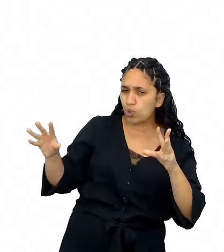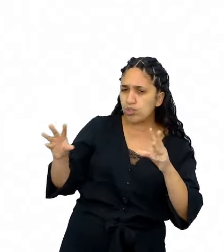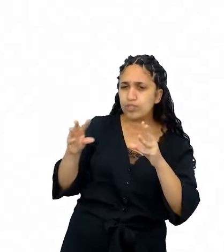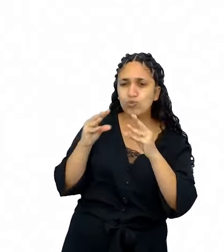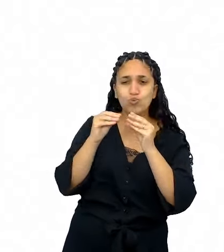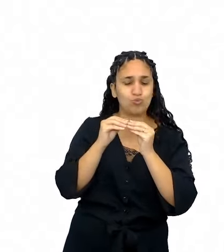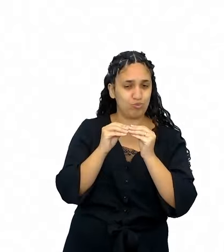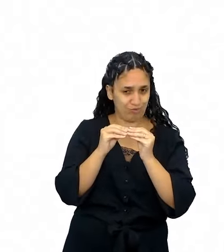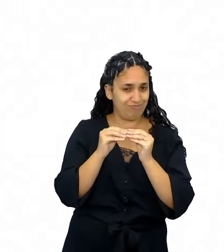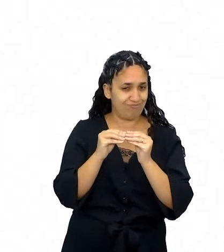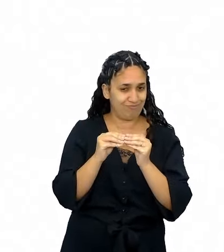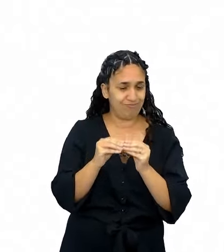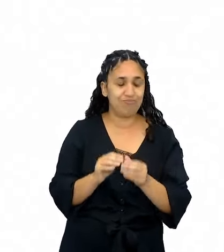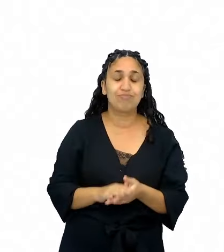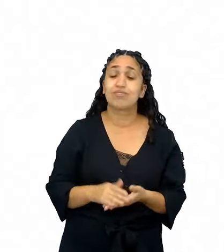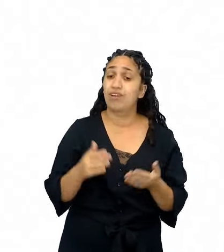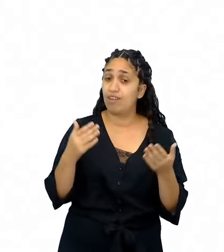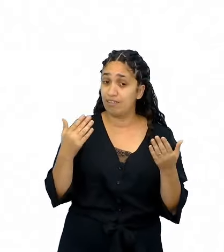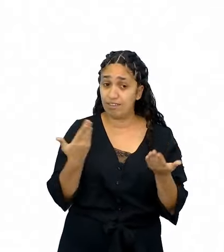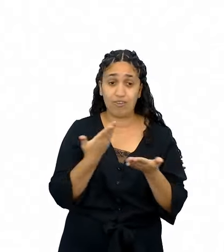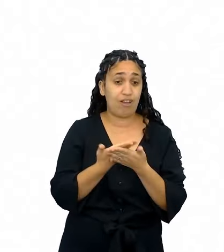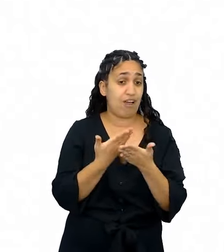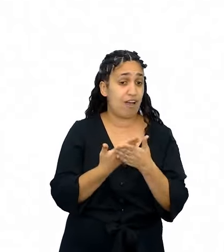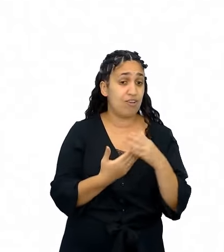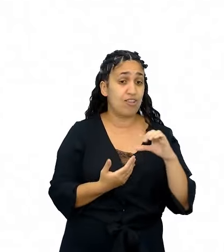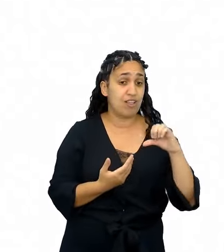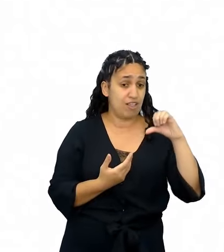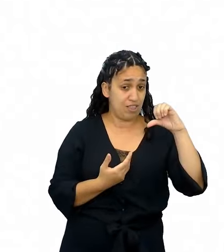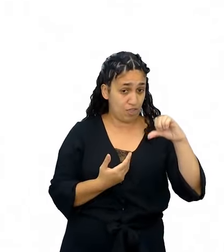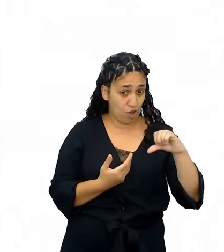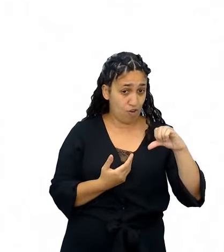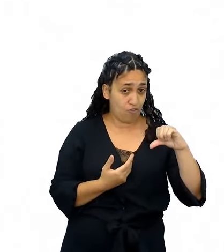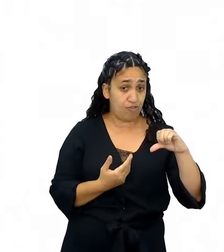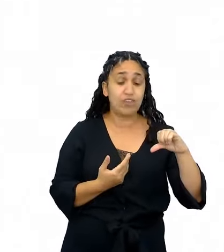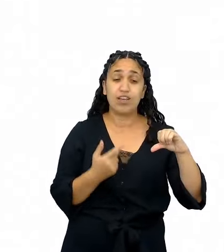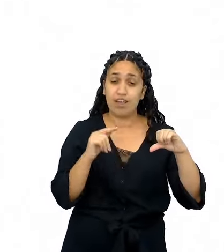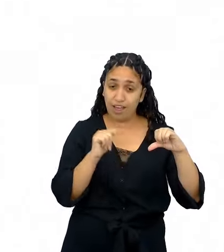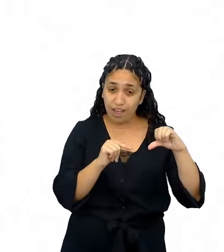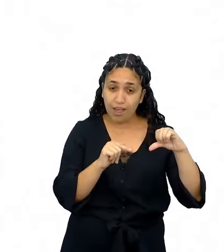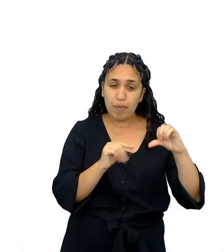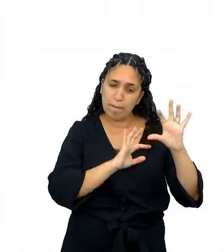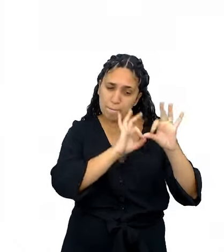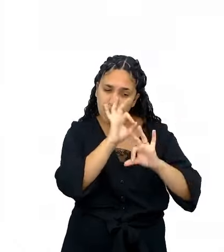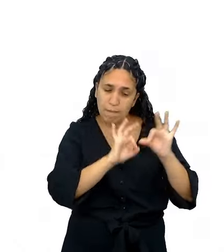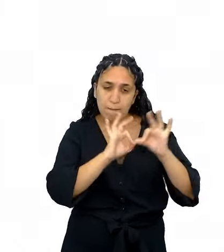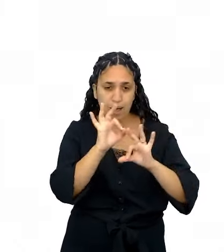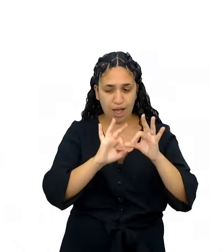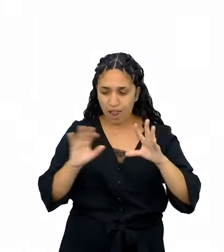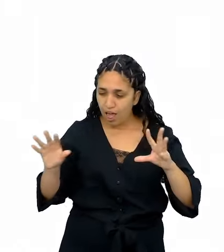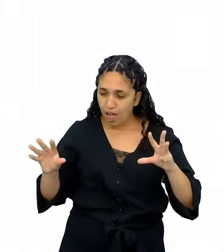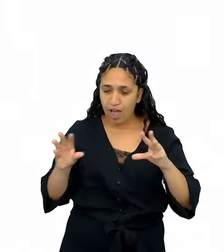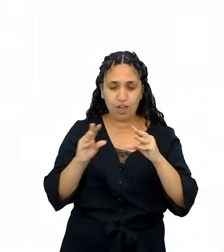resumo. Além de circular pela sala para apoiar os estudantes na elaboração dele,